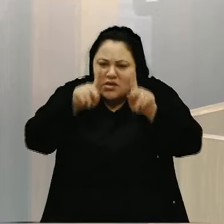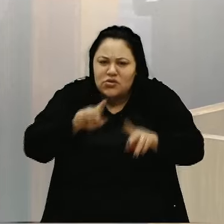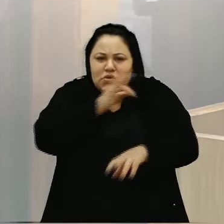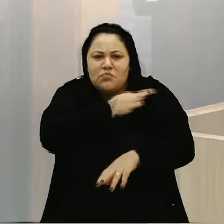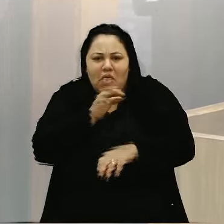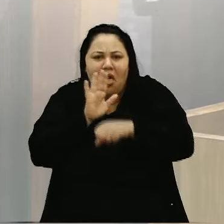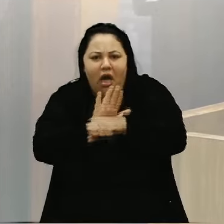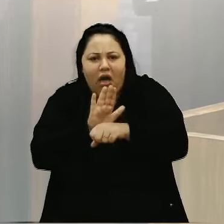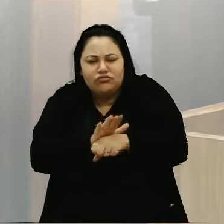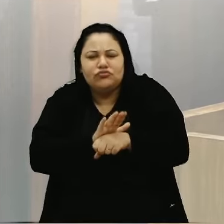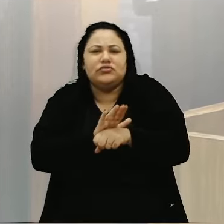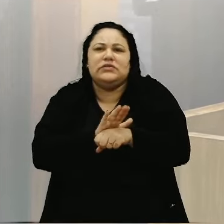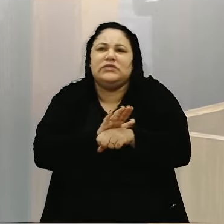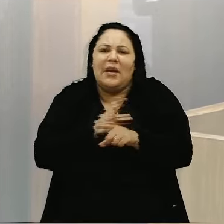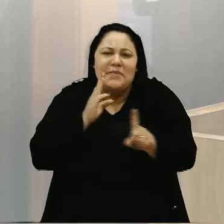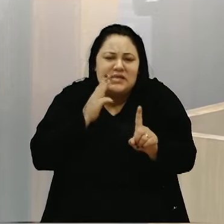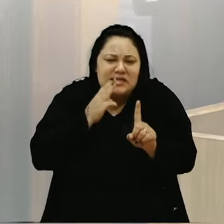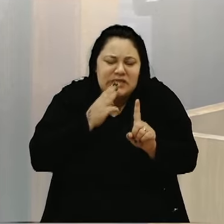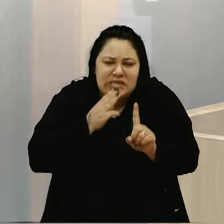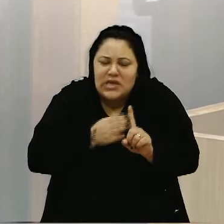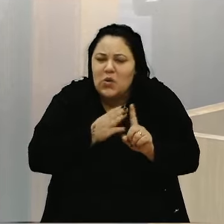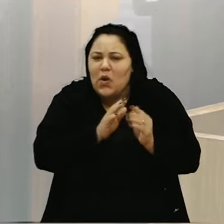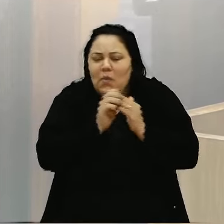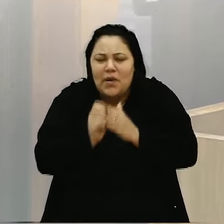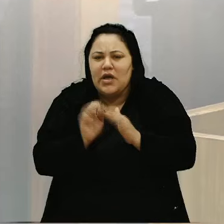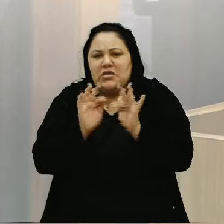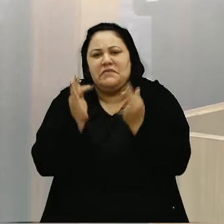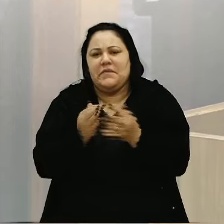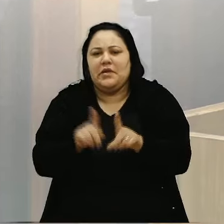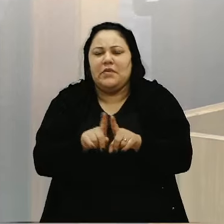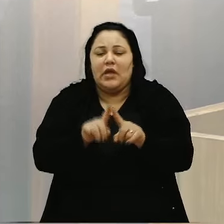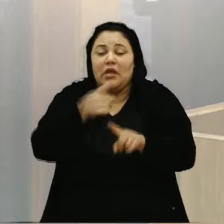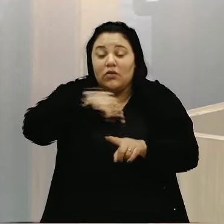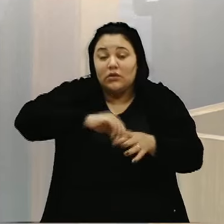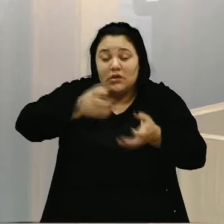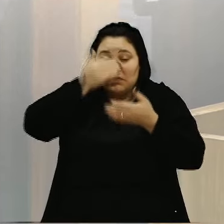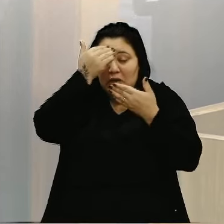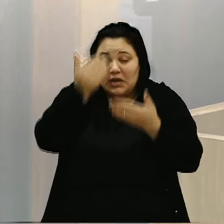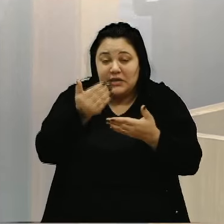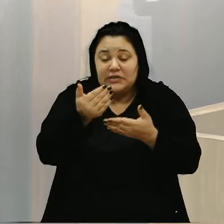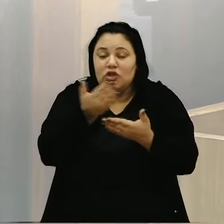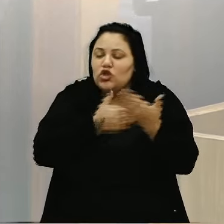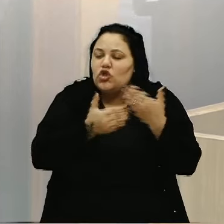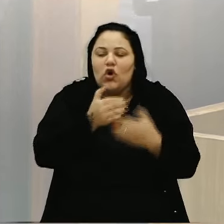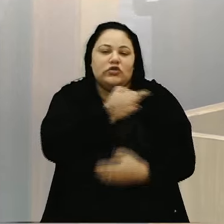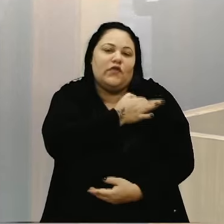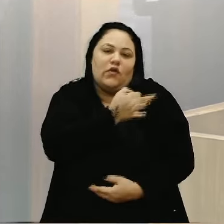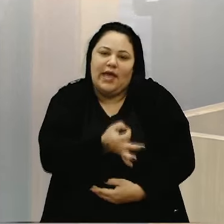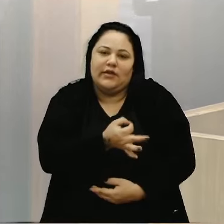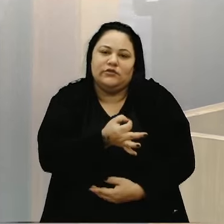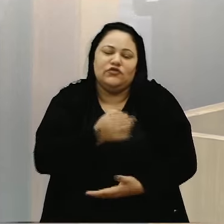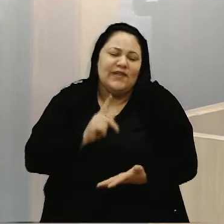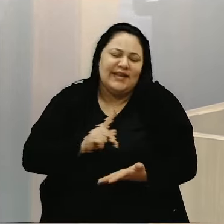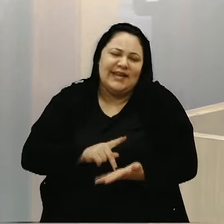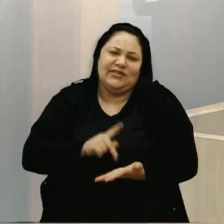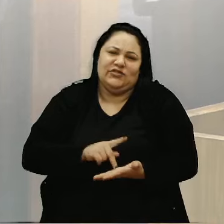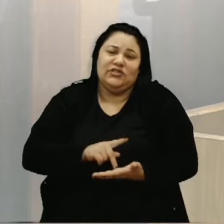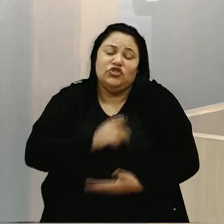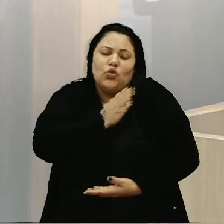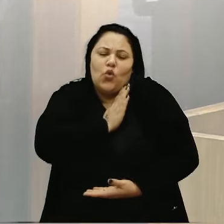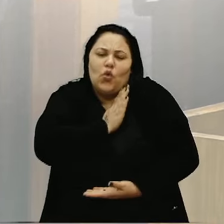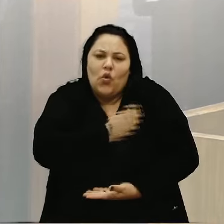na missão assistindo essa famílias e nós queremos agradecer esses voluntários que de bom grado né